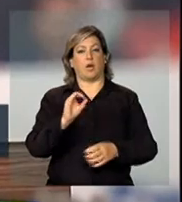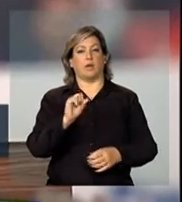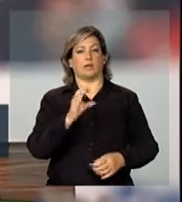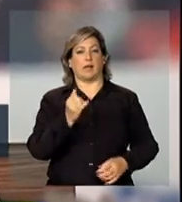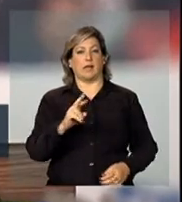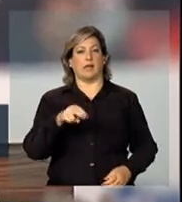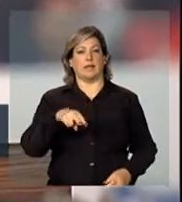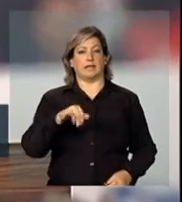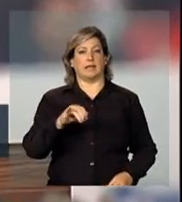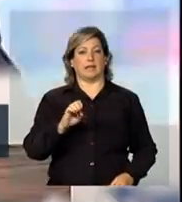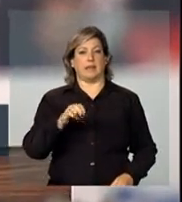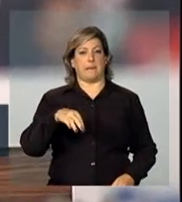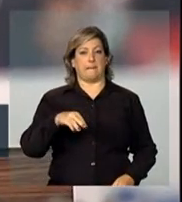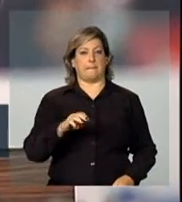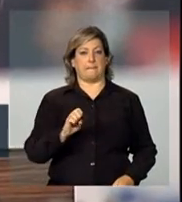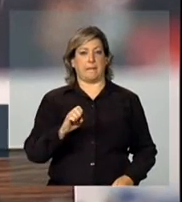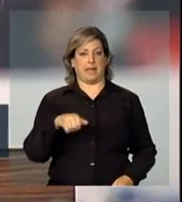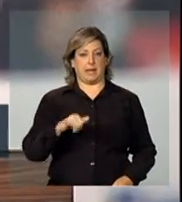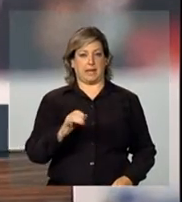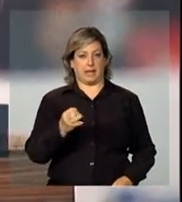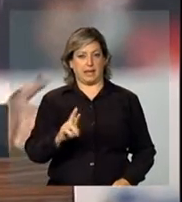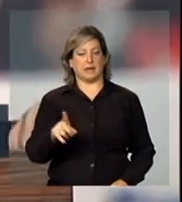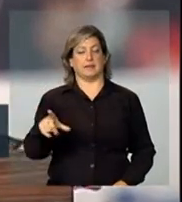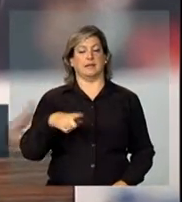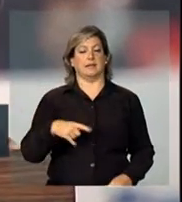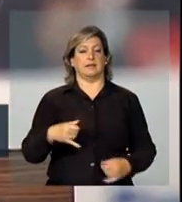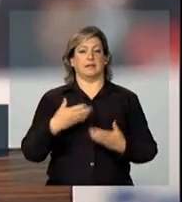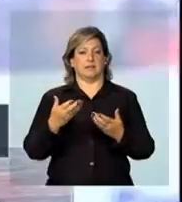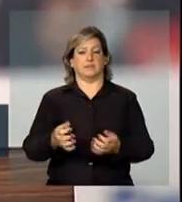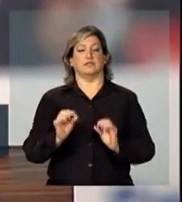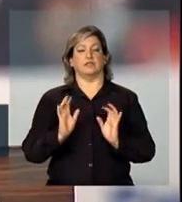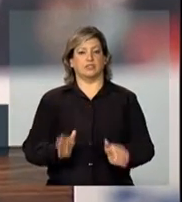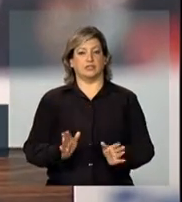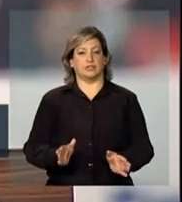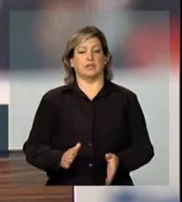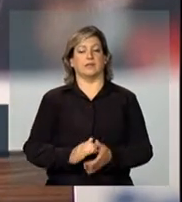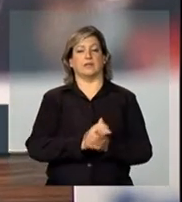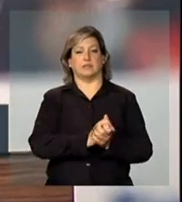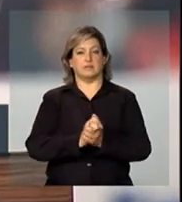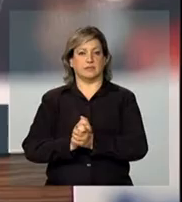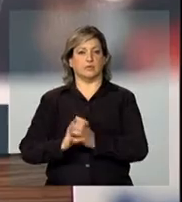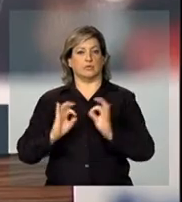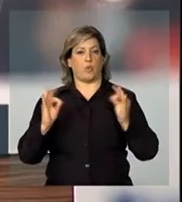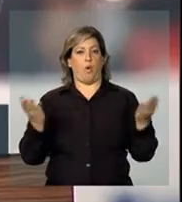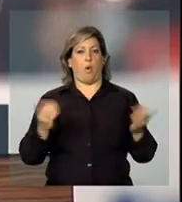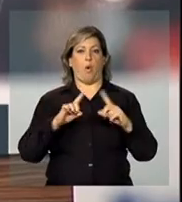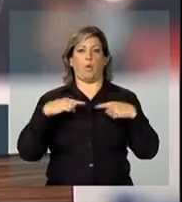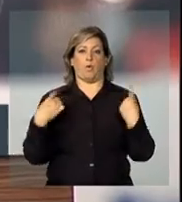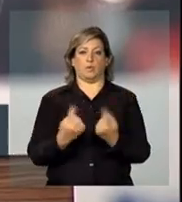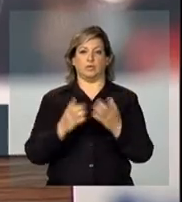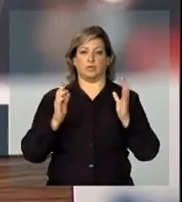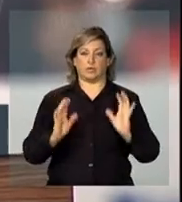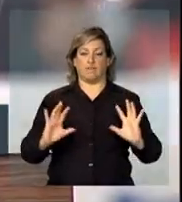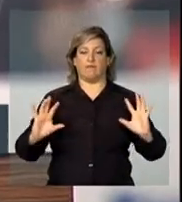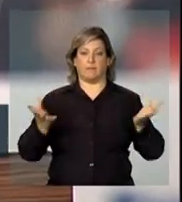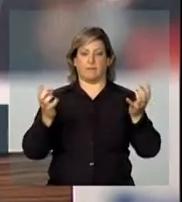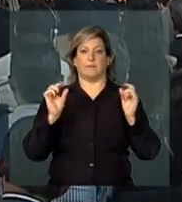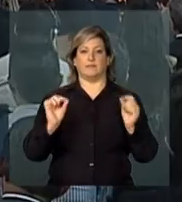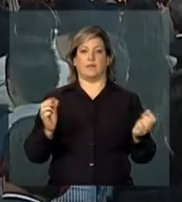medalha 25 de Janeiro e agora esse belo gesto da união e do Governo do